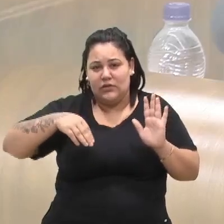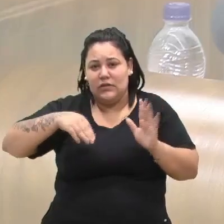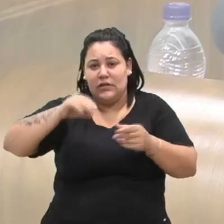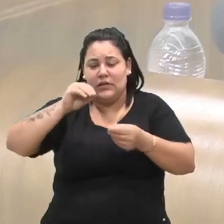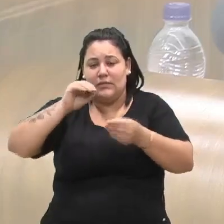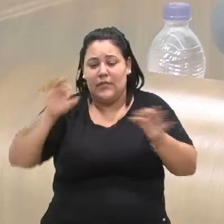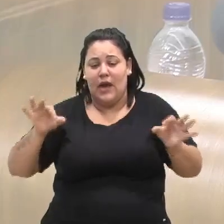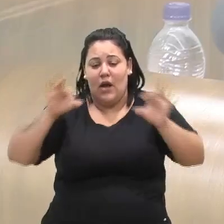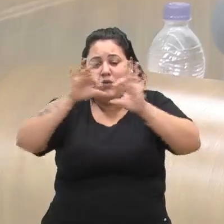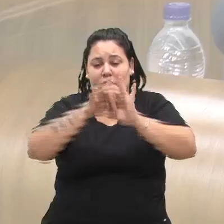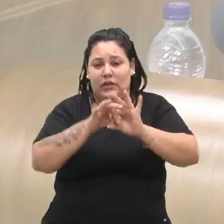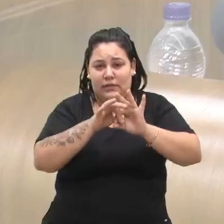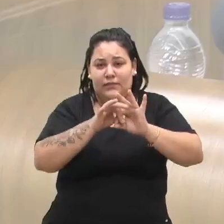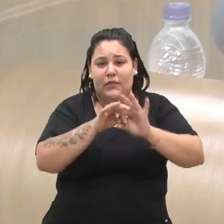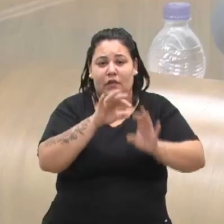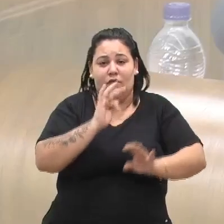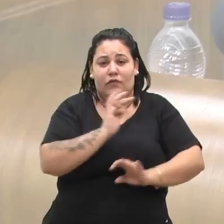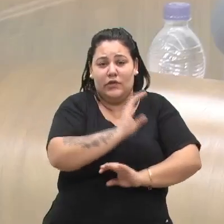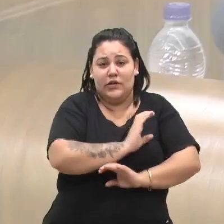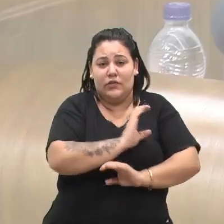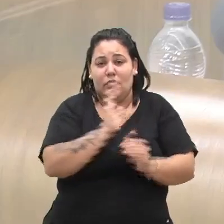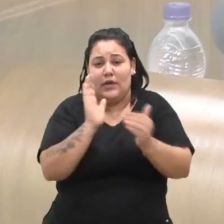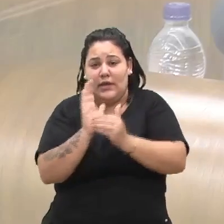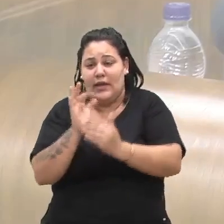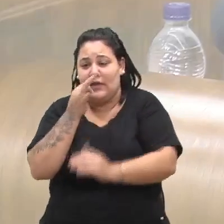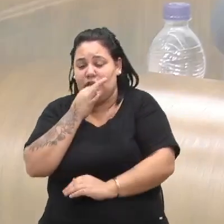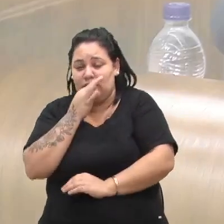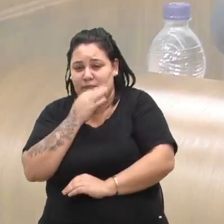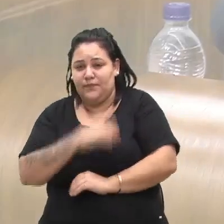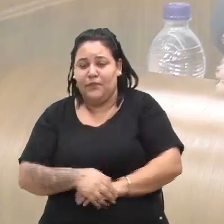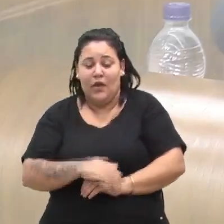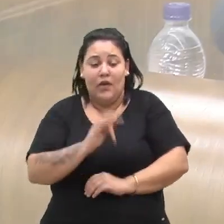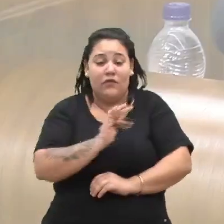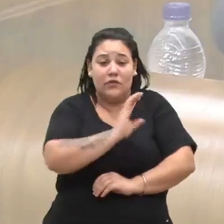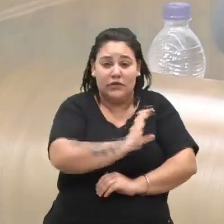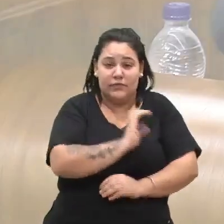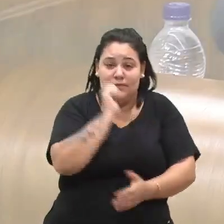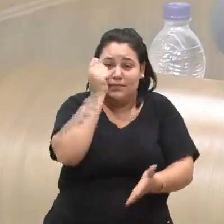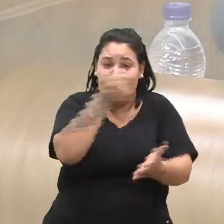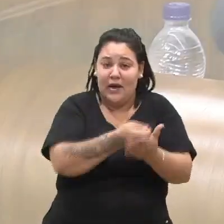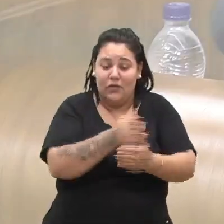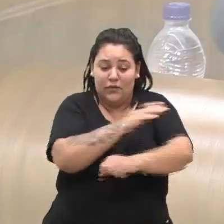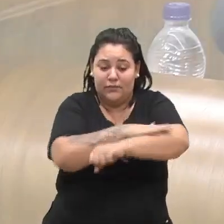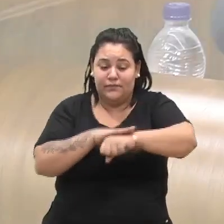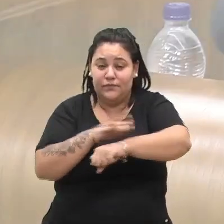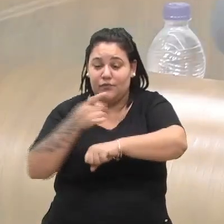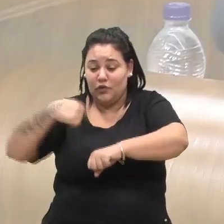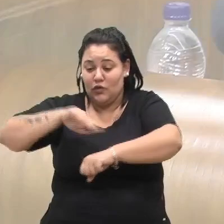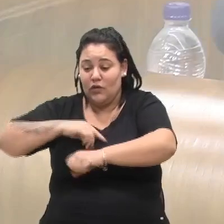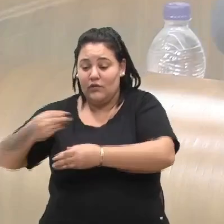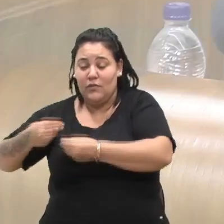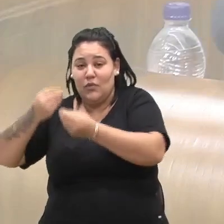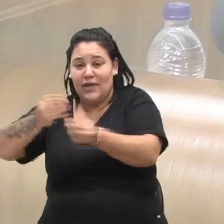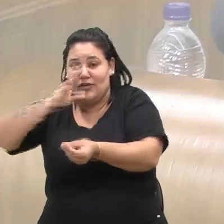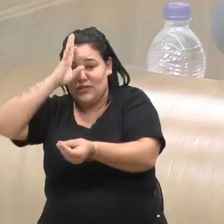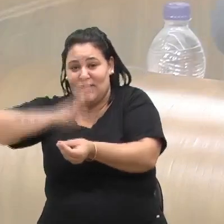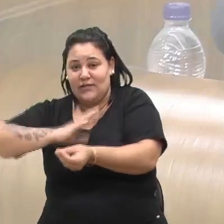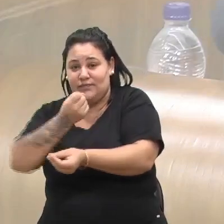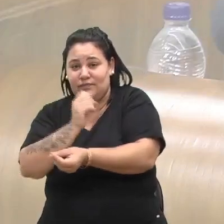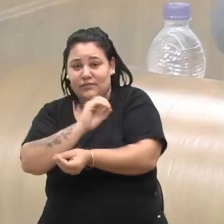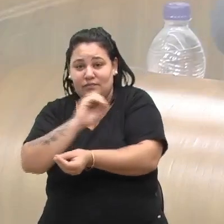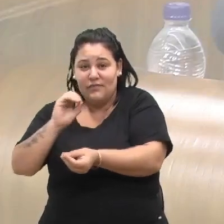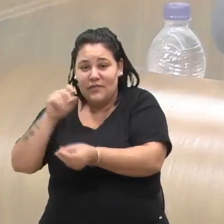da Cunha pagou o asfalto. Nós vamos dar de graça os 800 metros. Por